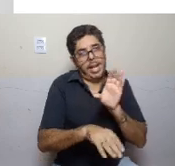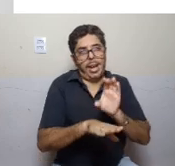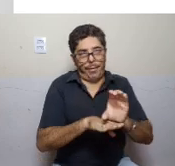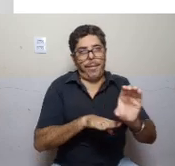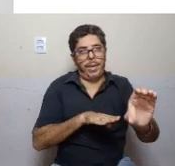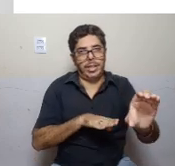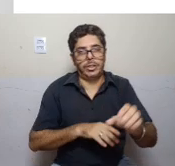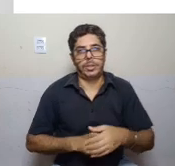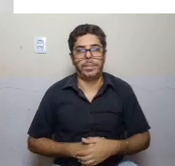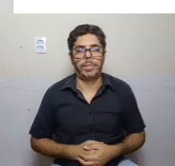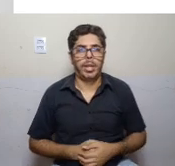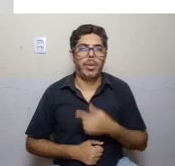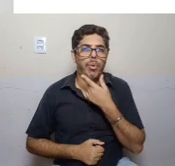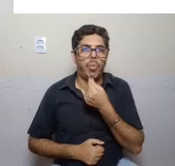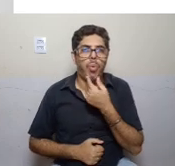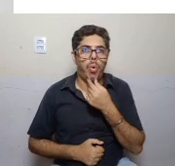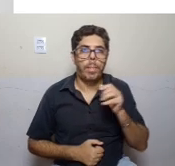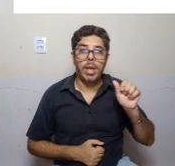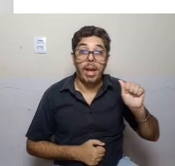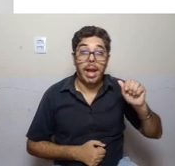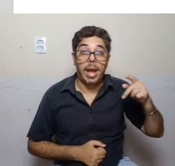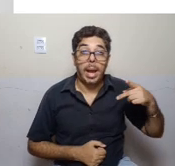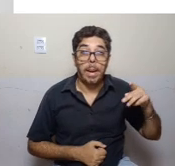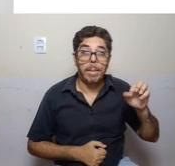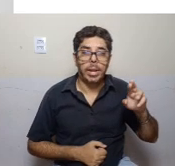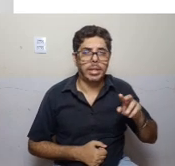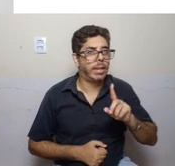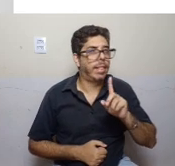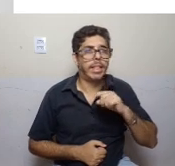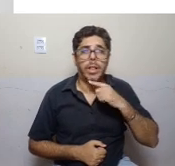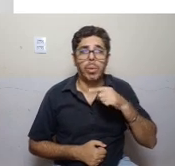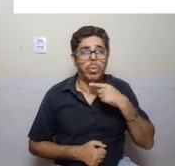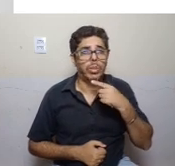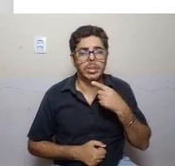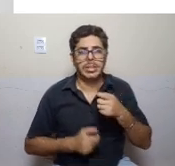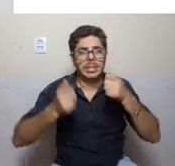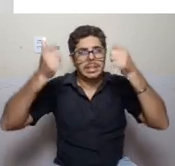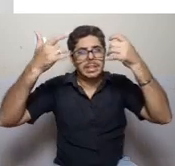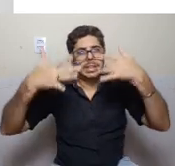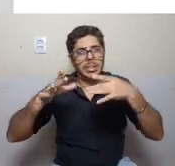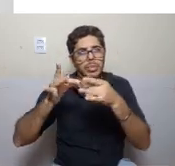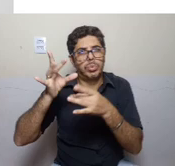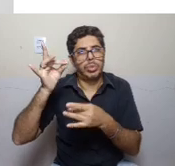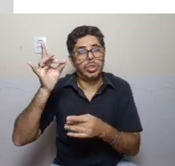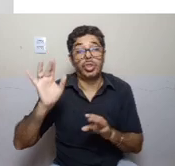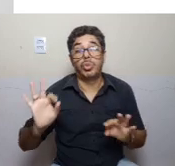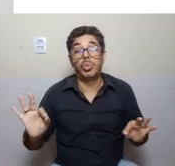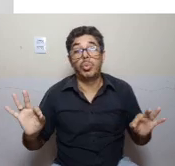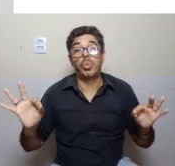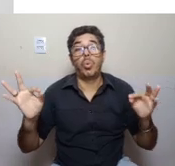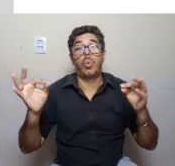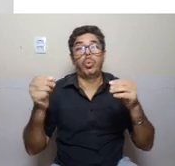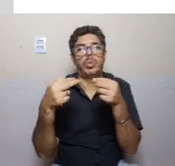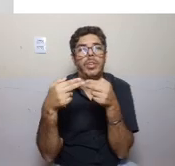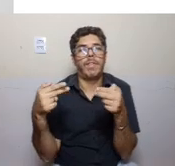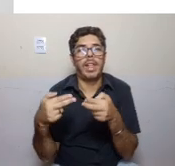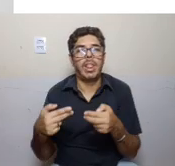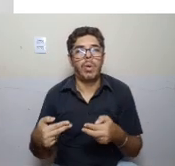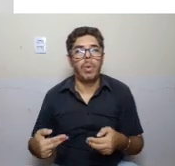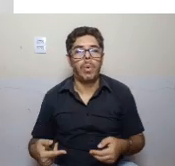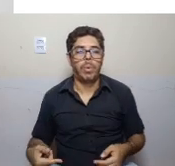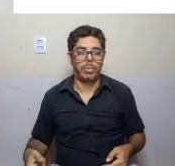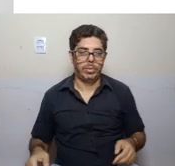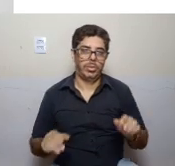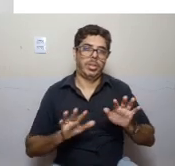de campo. Isso é assim porque Ampère não foi capaz de descrever todos os fenômenos possíveis para a criação de campos